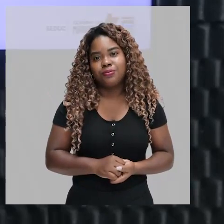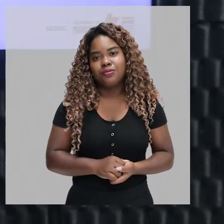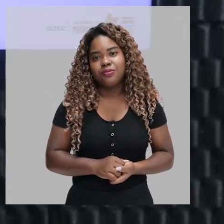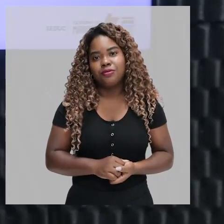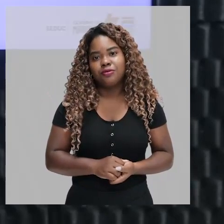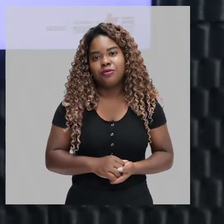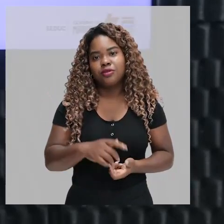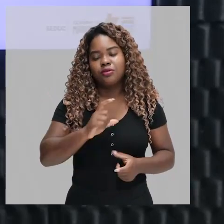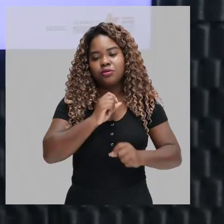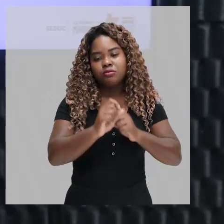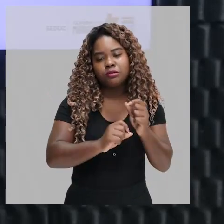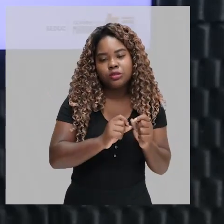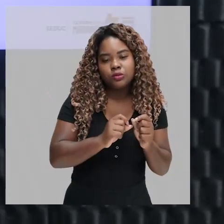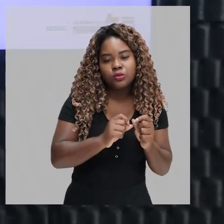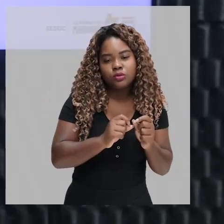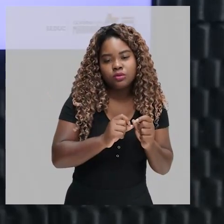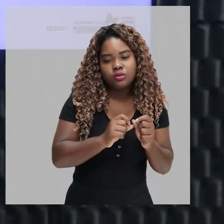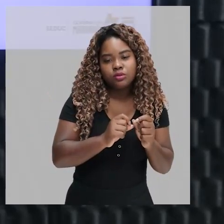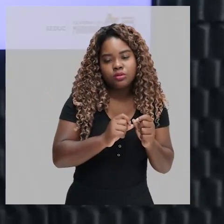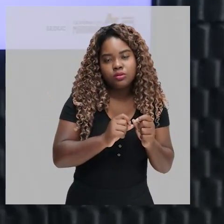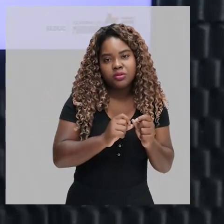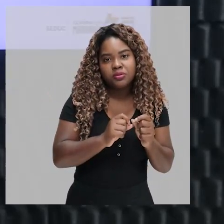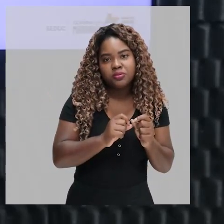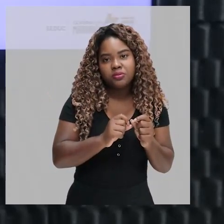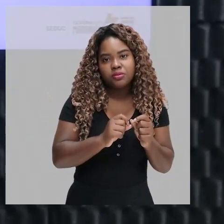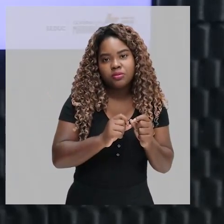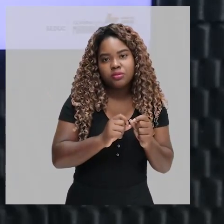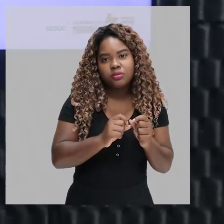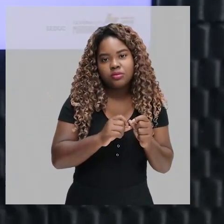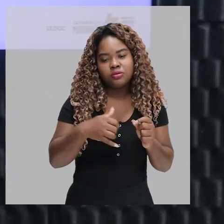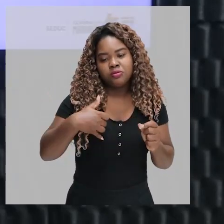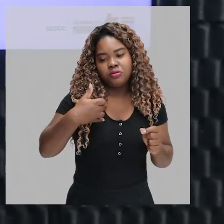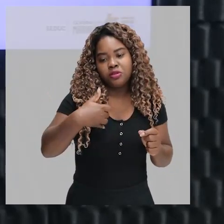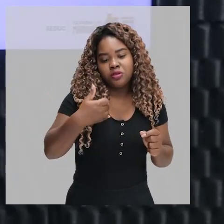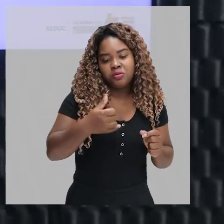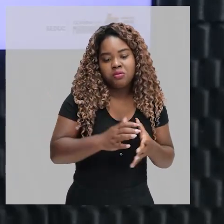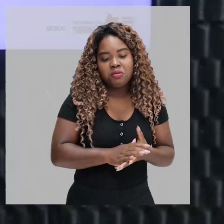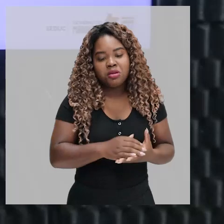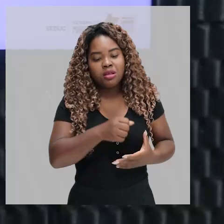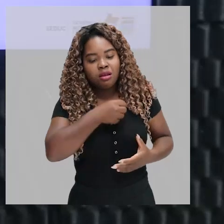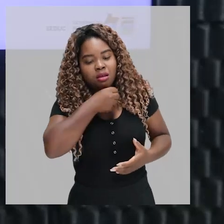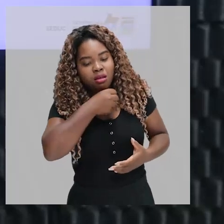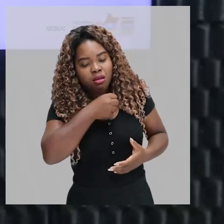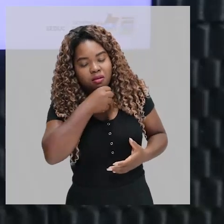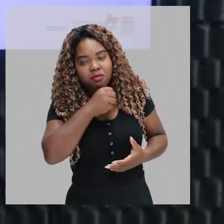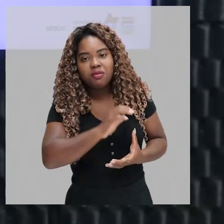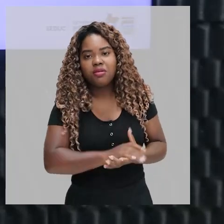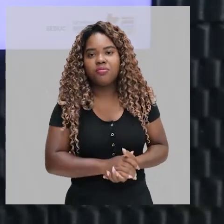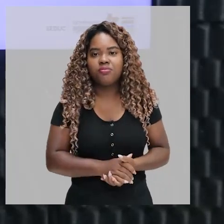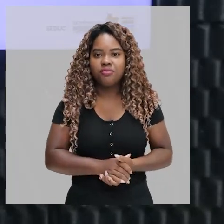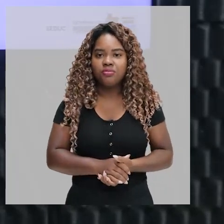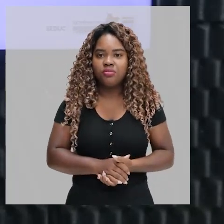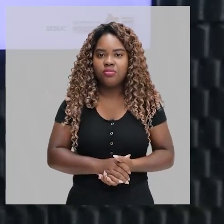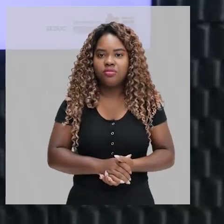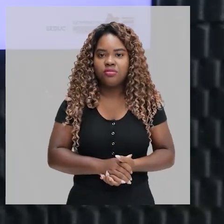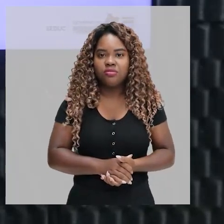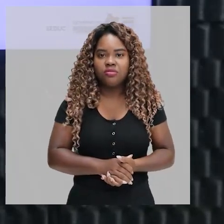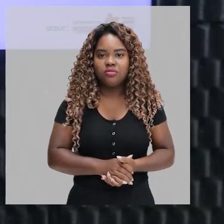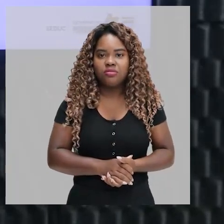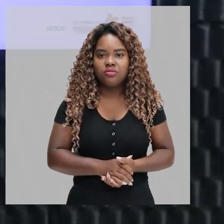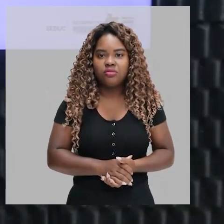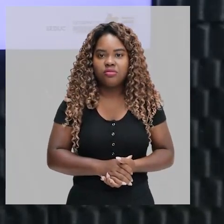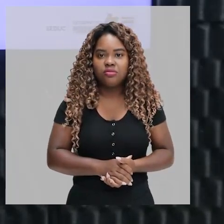quando completa uma certa idade quando já está velha ela se